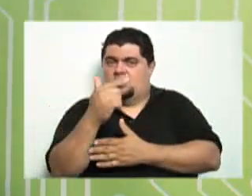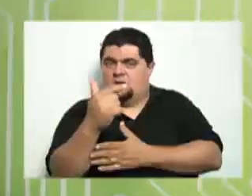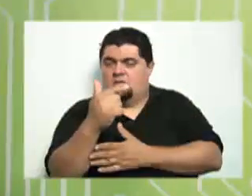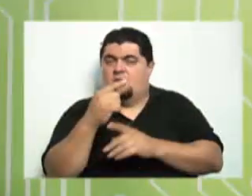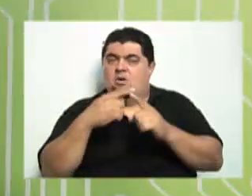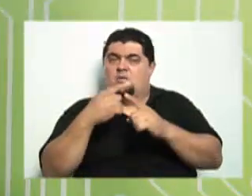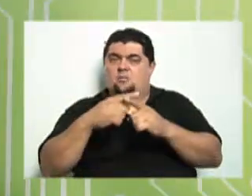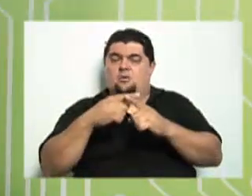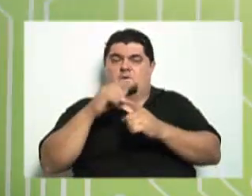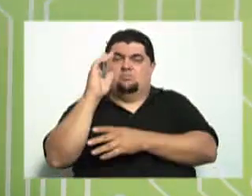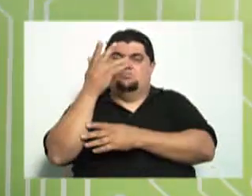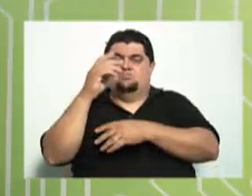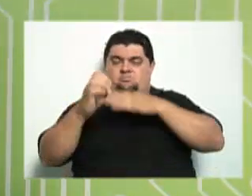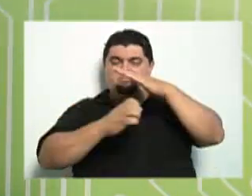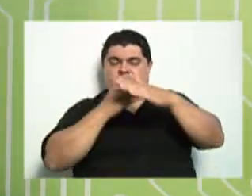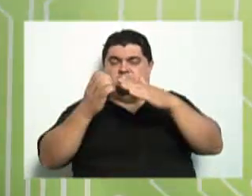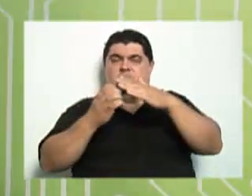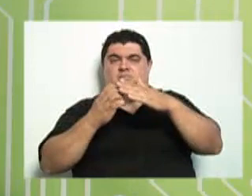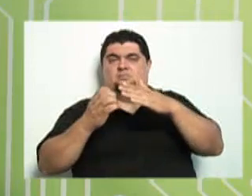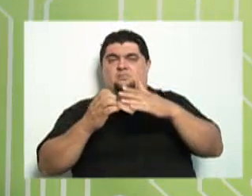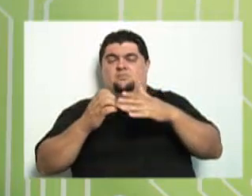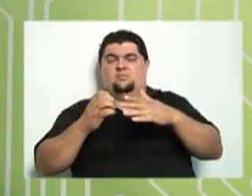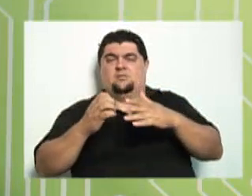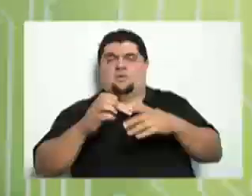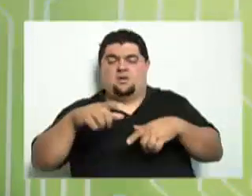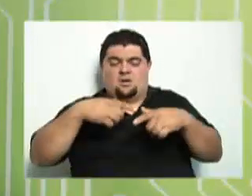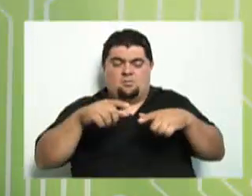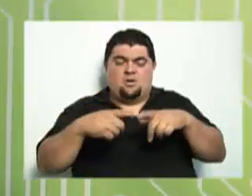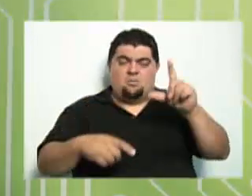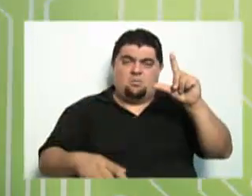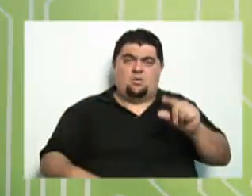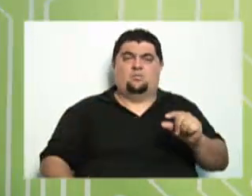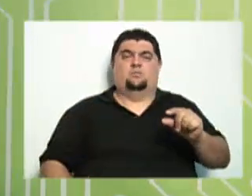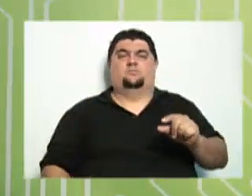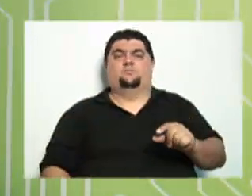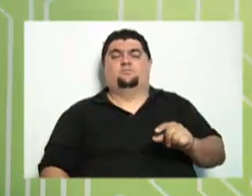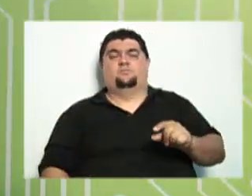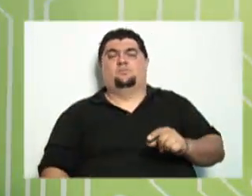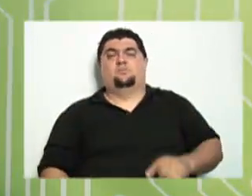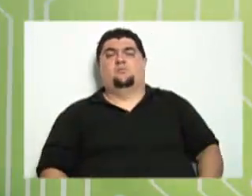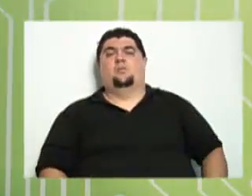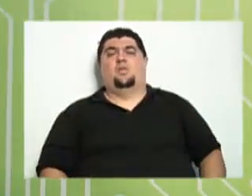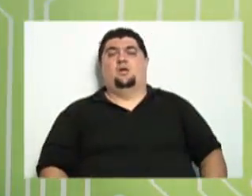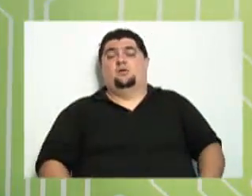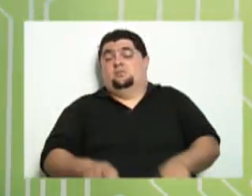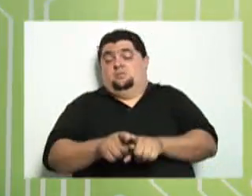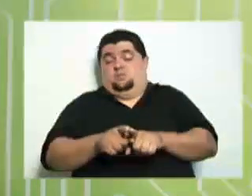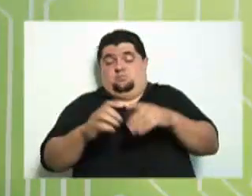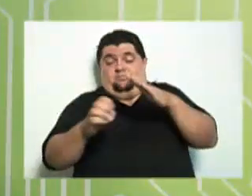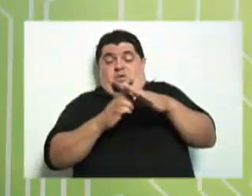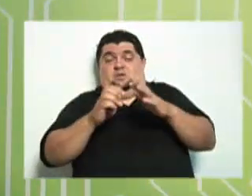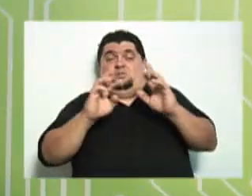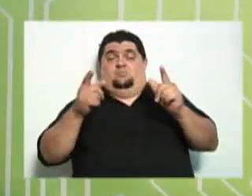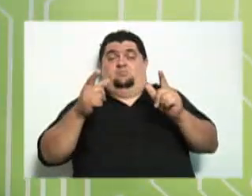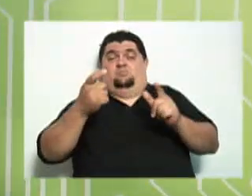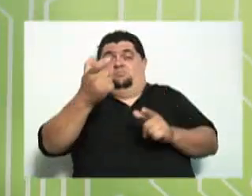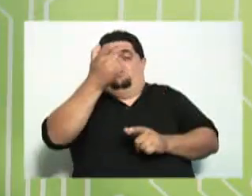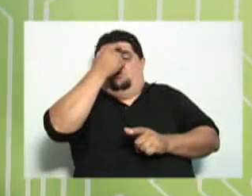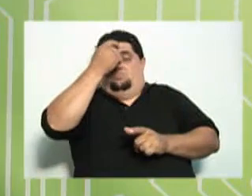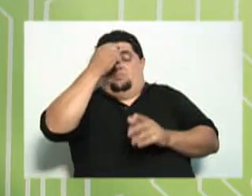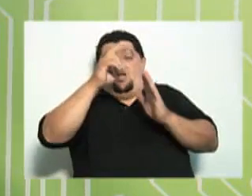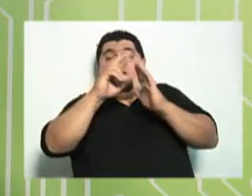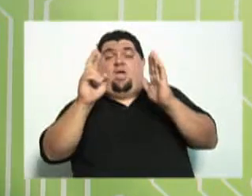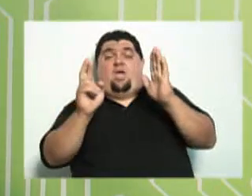por aí, você pode ver várias matinhas, várias madeiras por aí. O que mudou realmente foi a questão institucional. Mudaram as